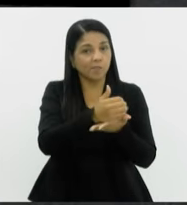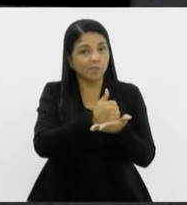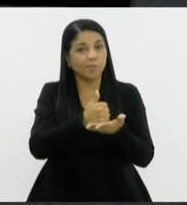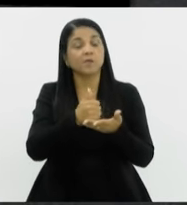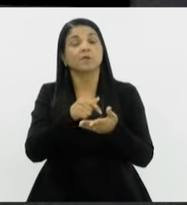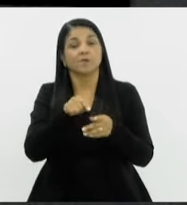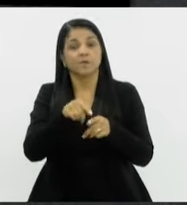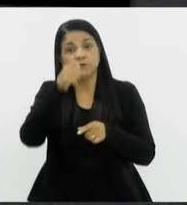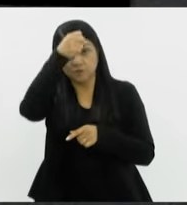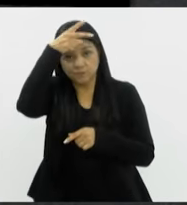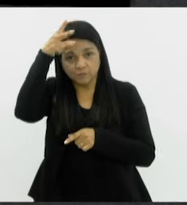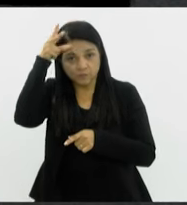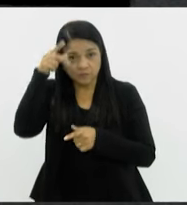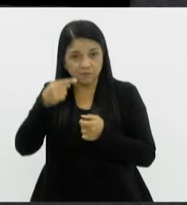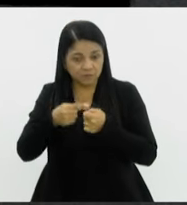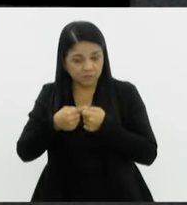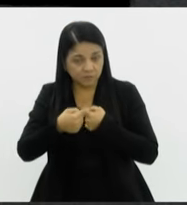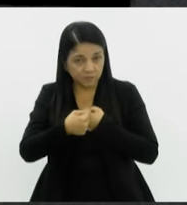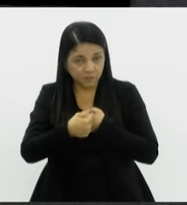municípios, porque